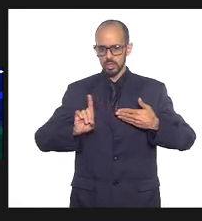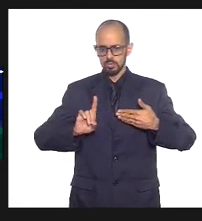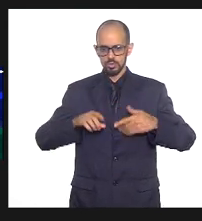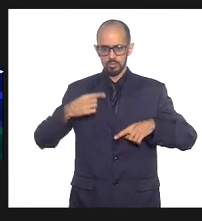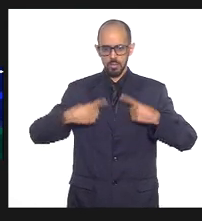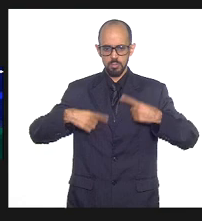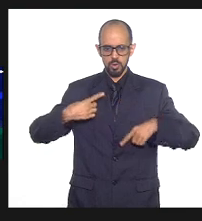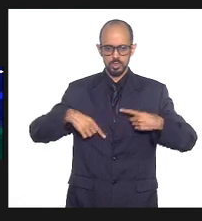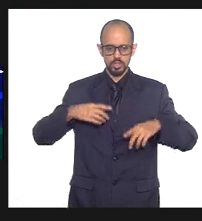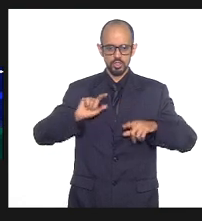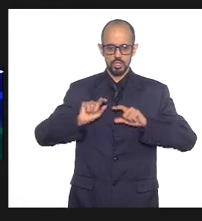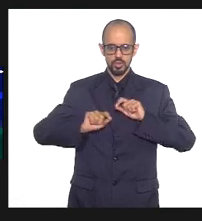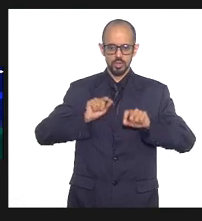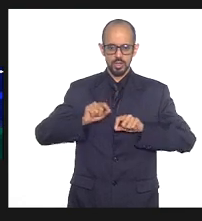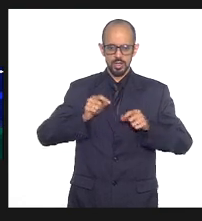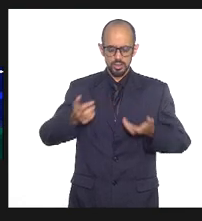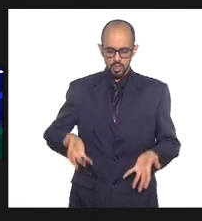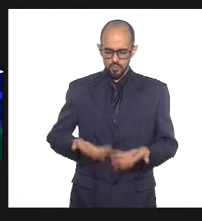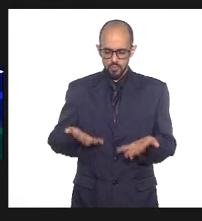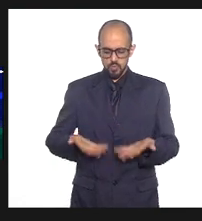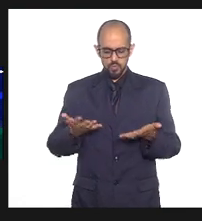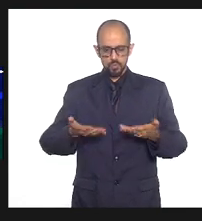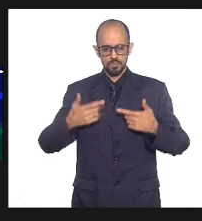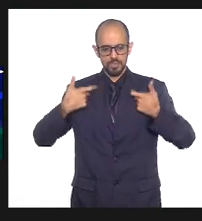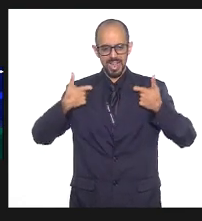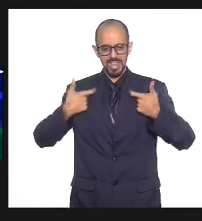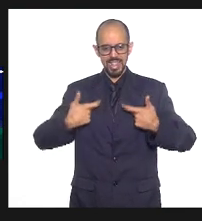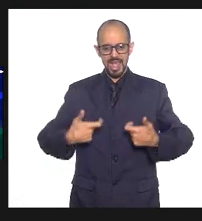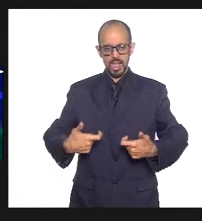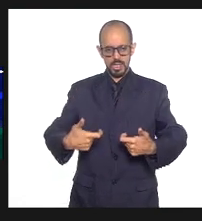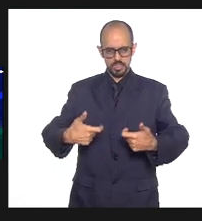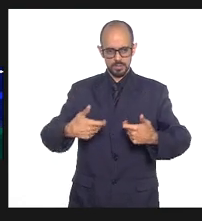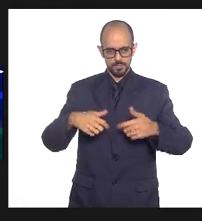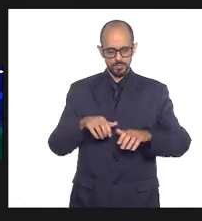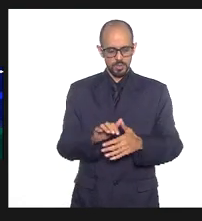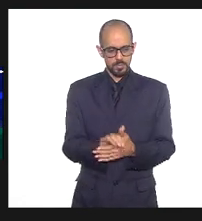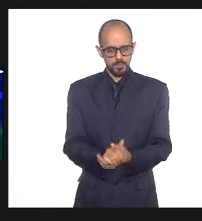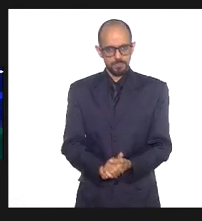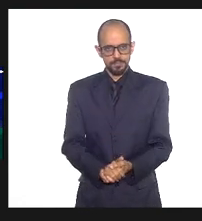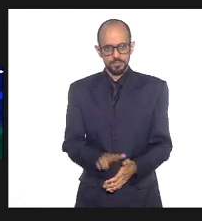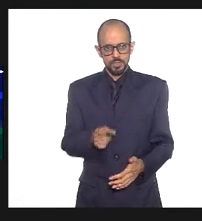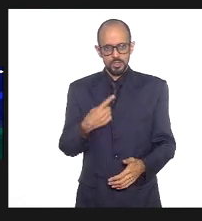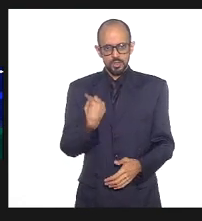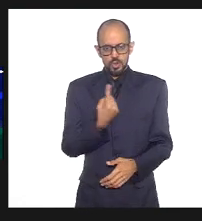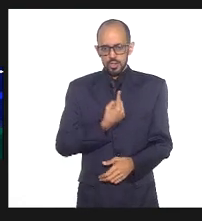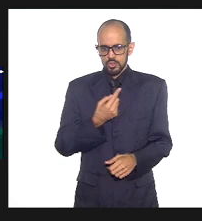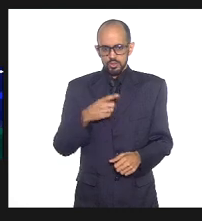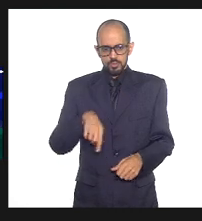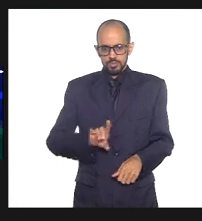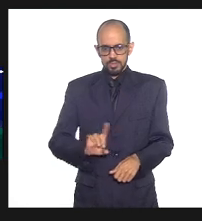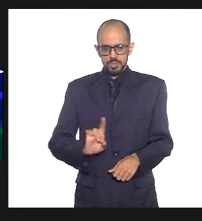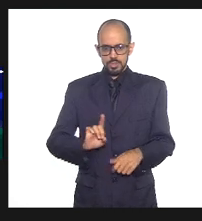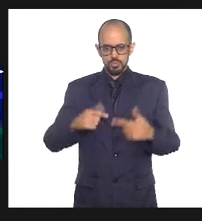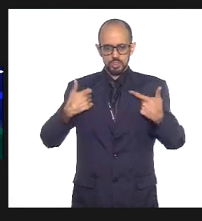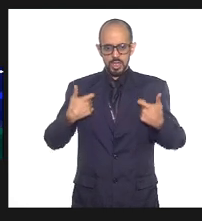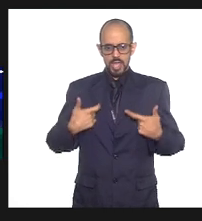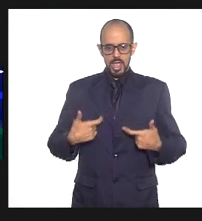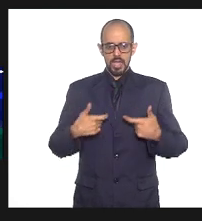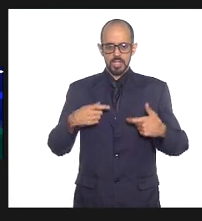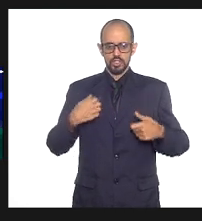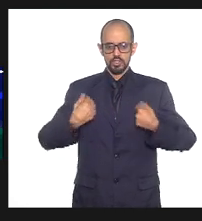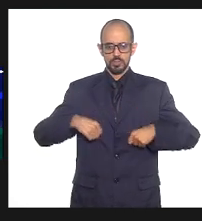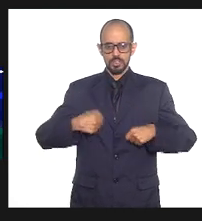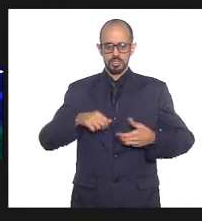só fomenta a guerra e a gente não precisa de guerra, a gente precisa sim